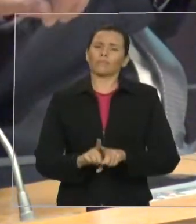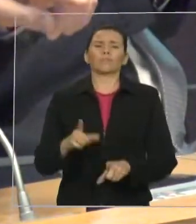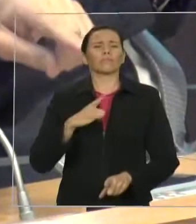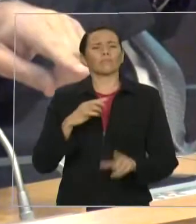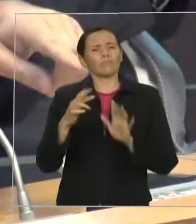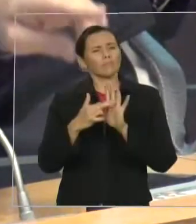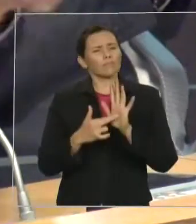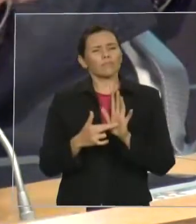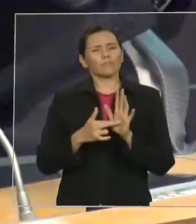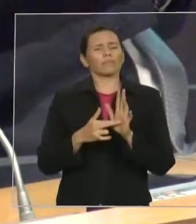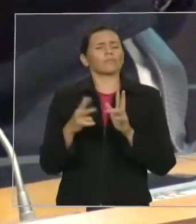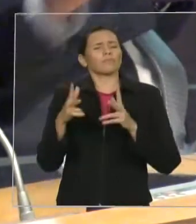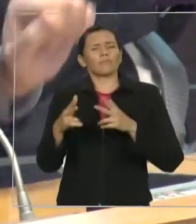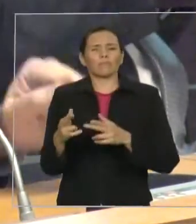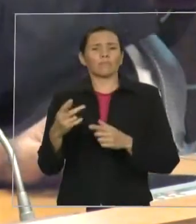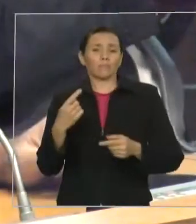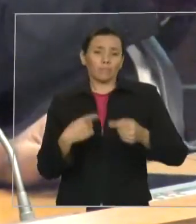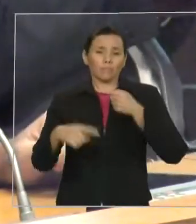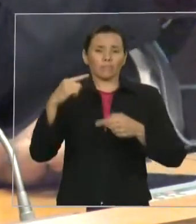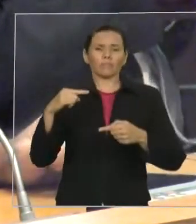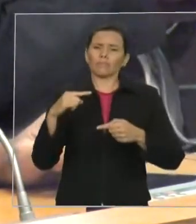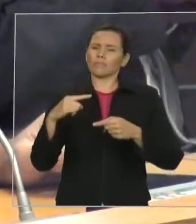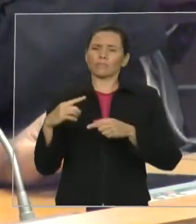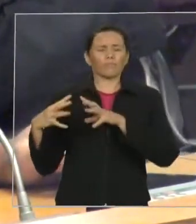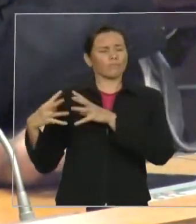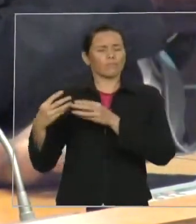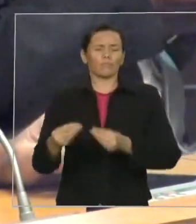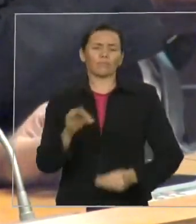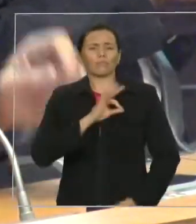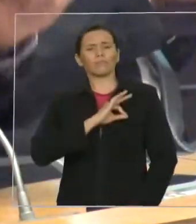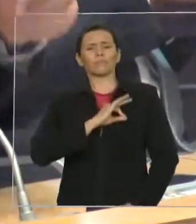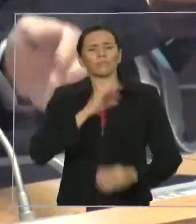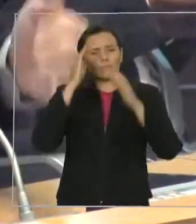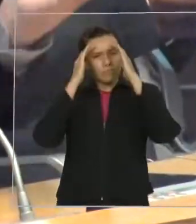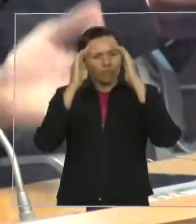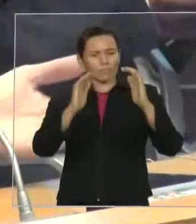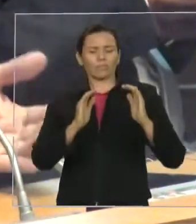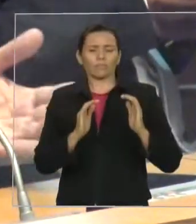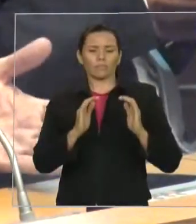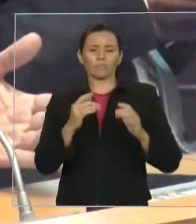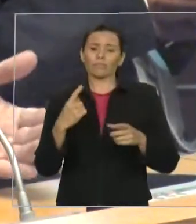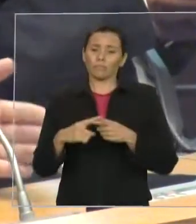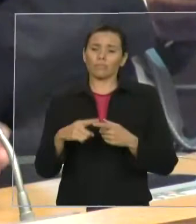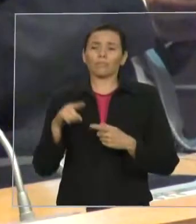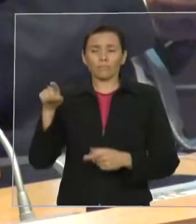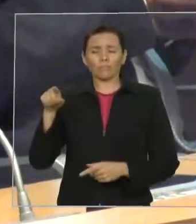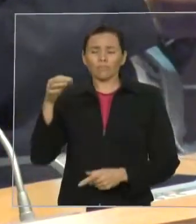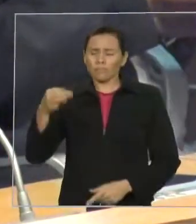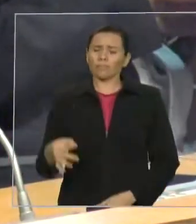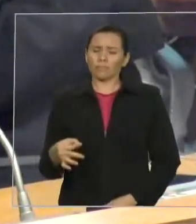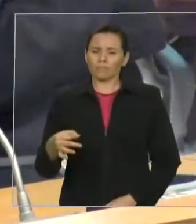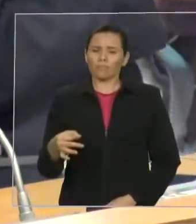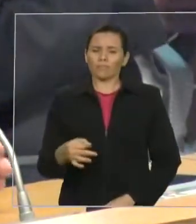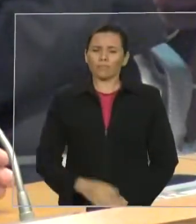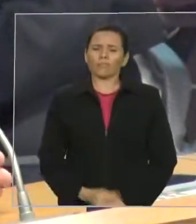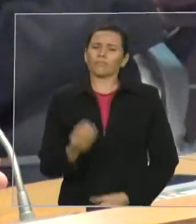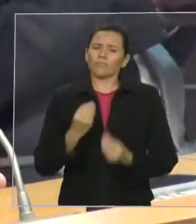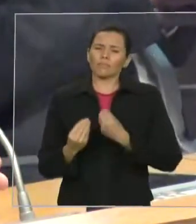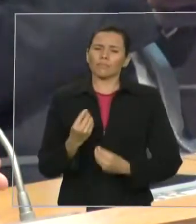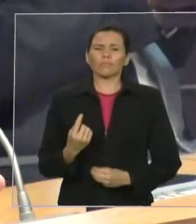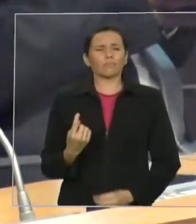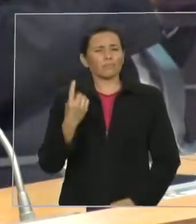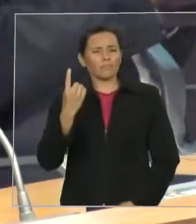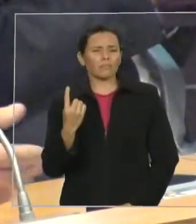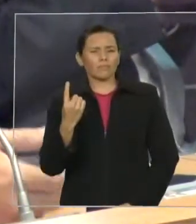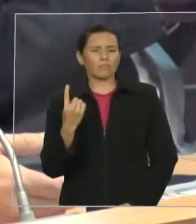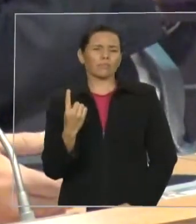de promoção que todos os outros policiais militares seguem. Porque Vossa Excelência não deixa de ter razão. Poxa, como é que um ascende